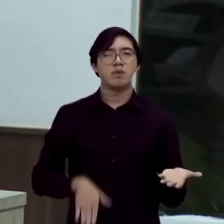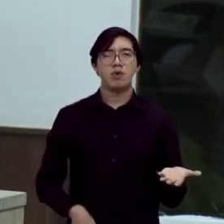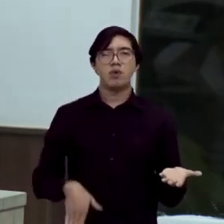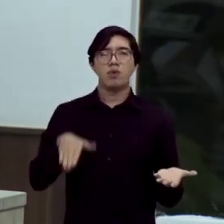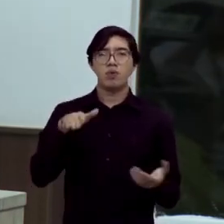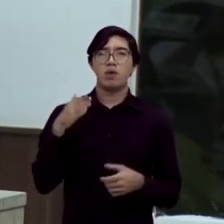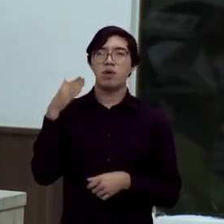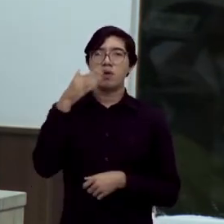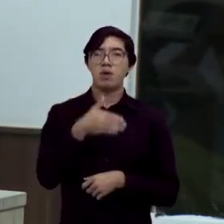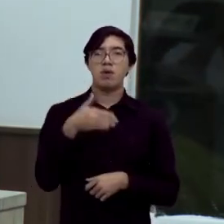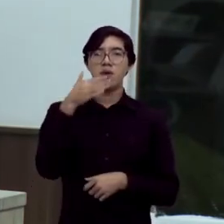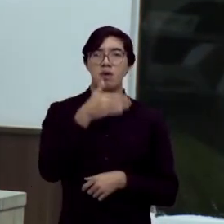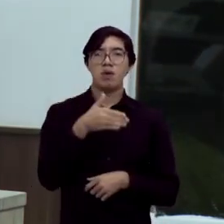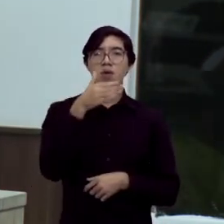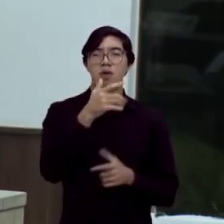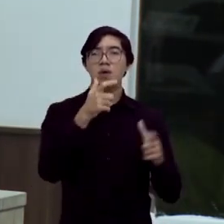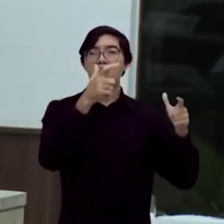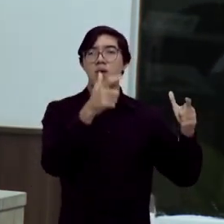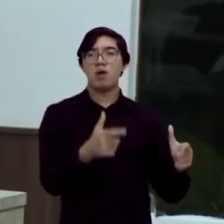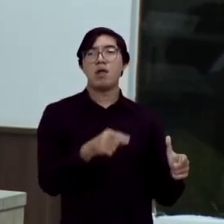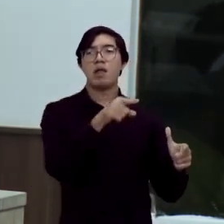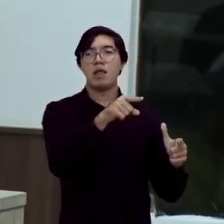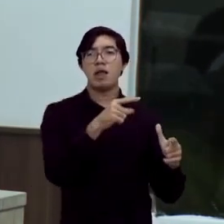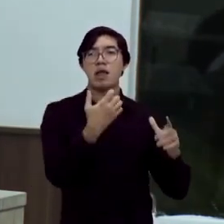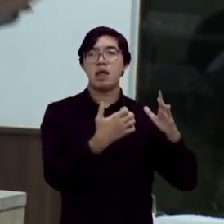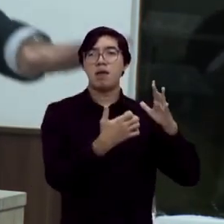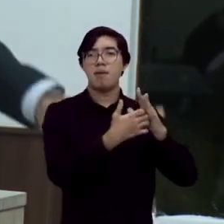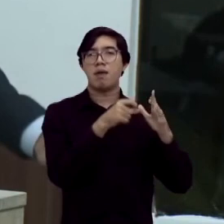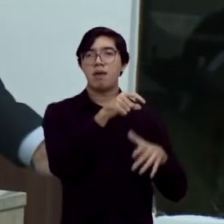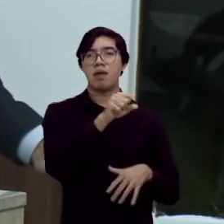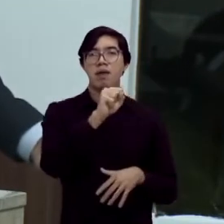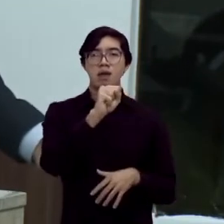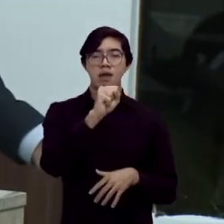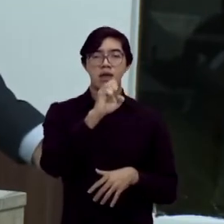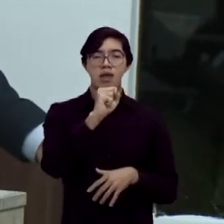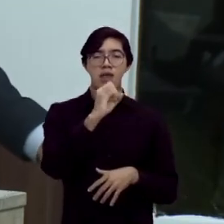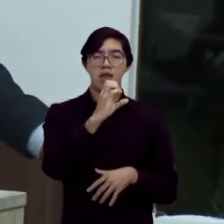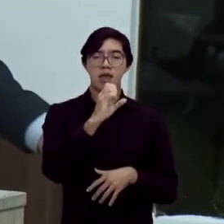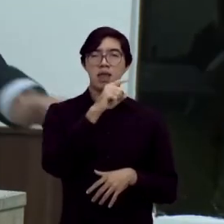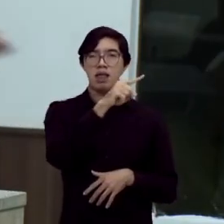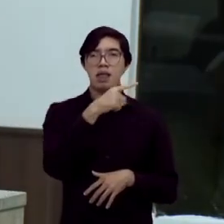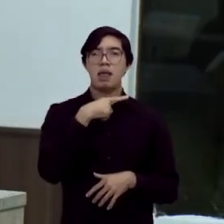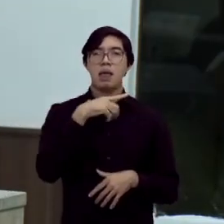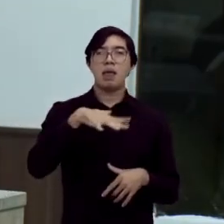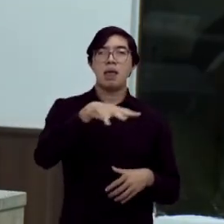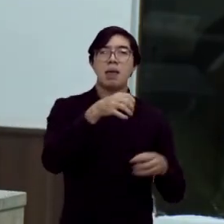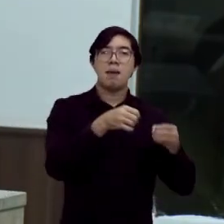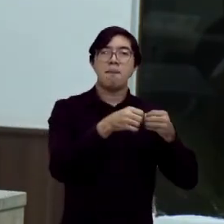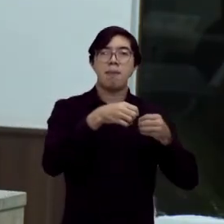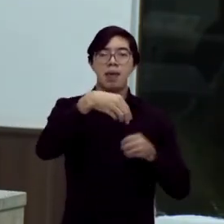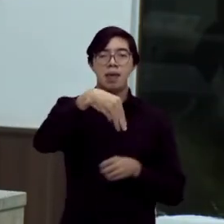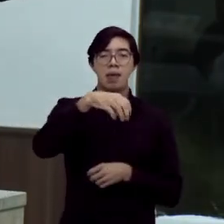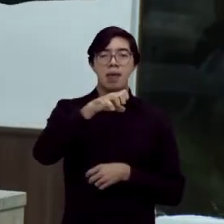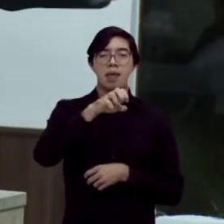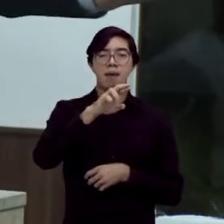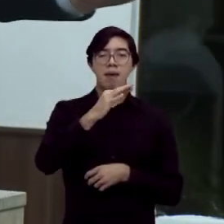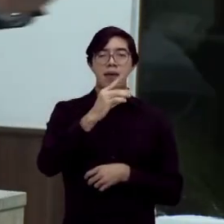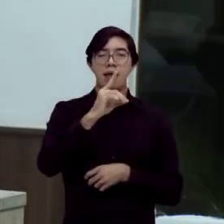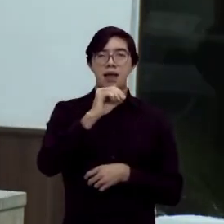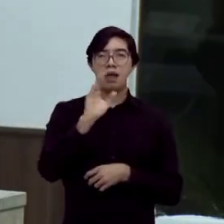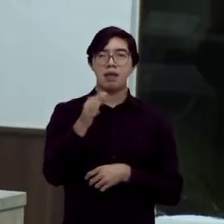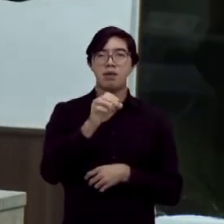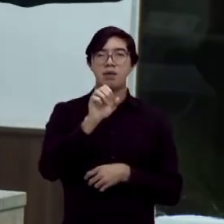ali, a sede no Mercado São Sebastião. Desde pequenininho, eu vi aquele SESC se